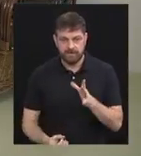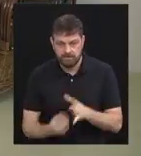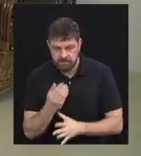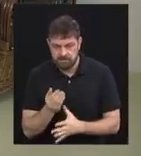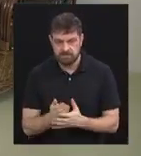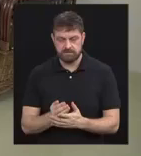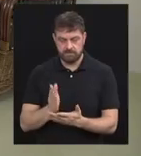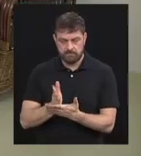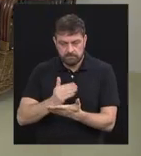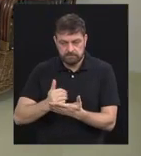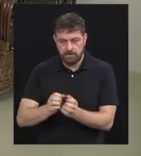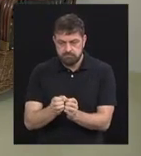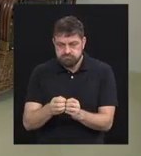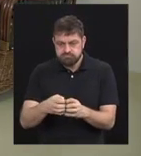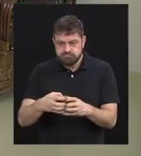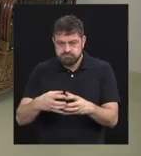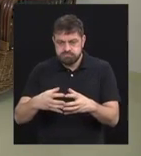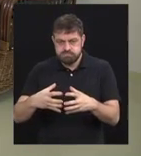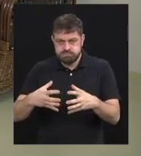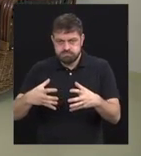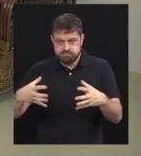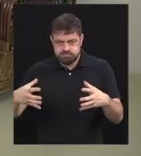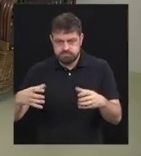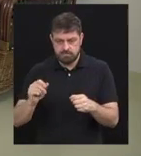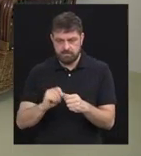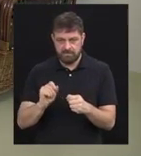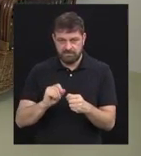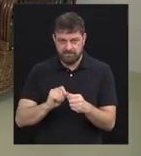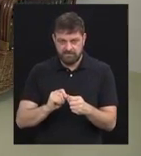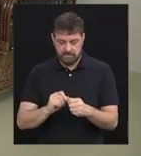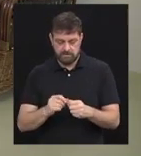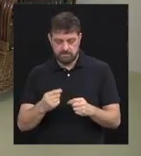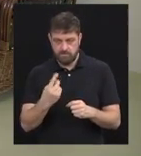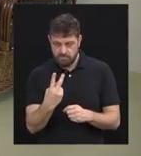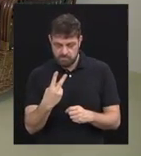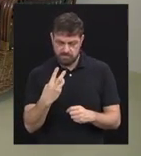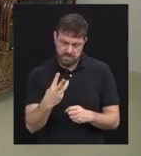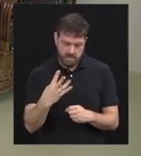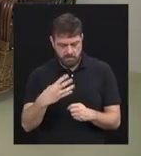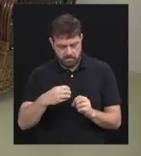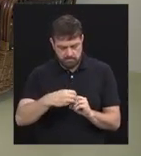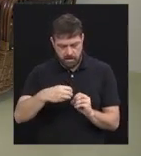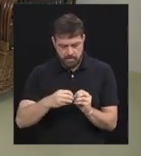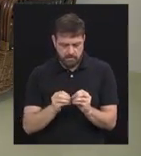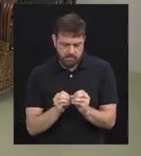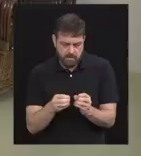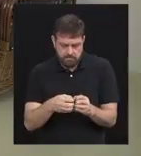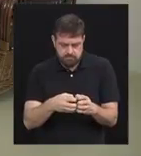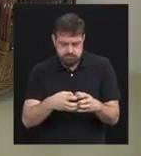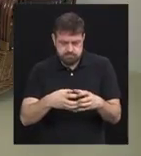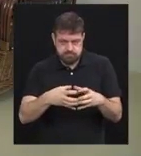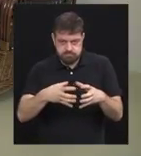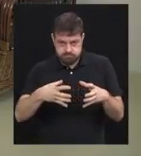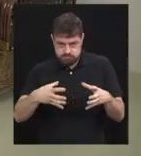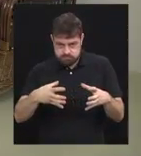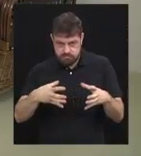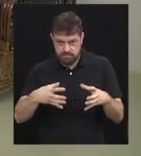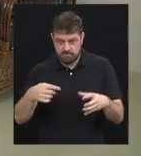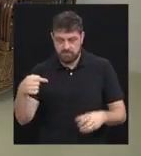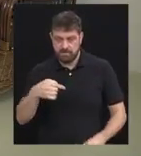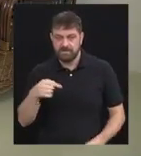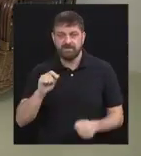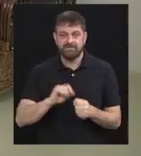fica dividindo, formando uma célula vira duas vira quatro vira 8, e